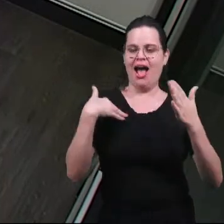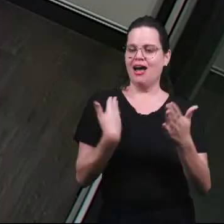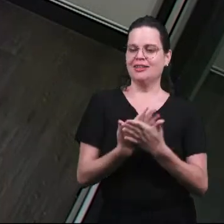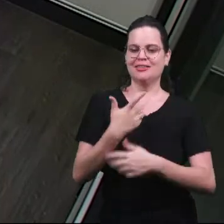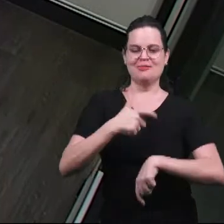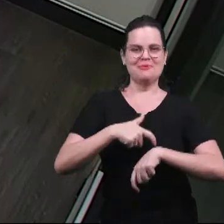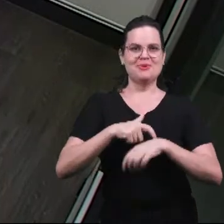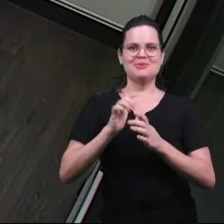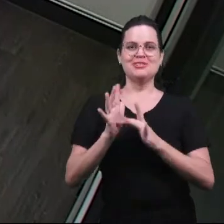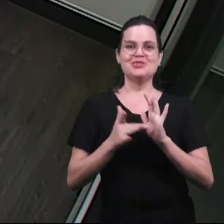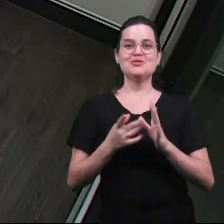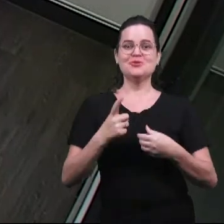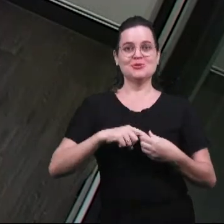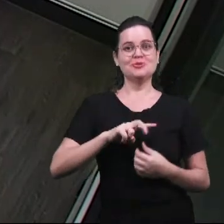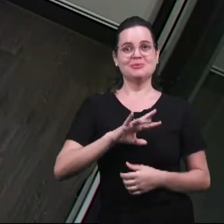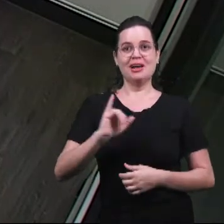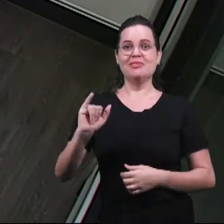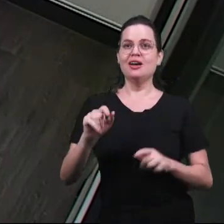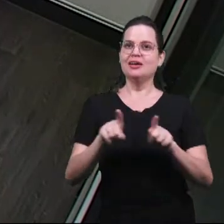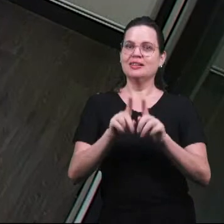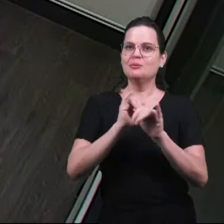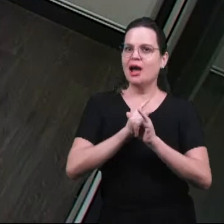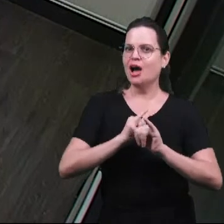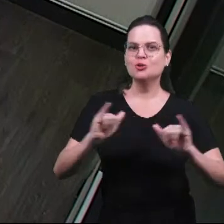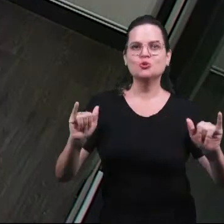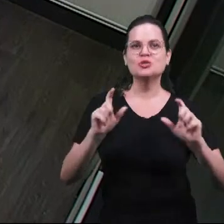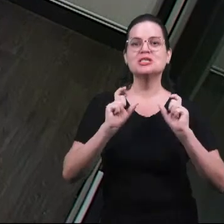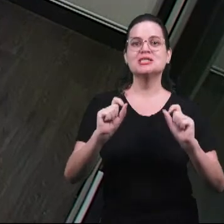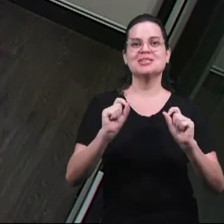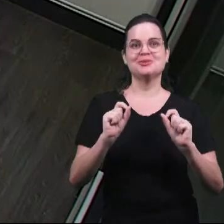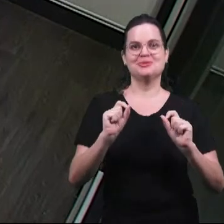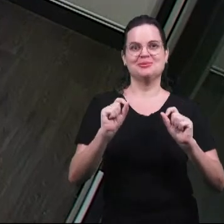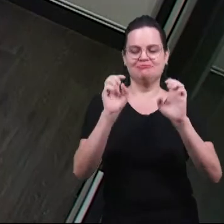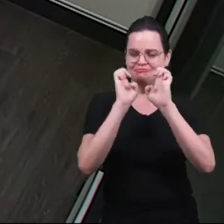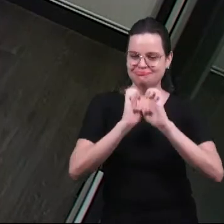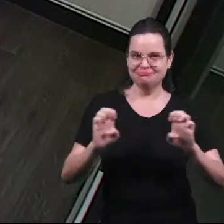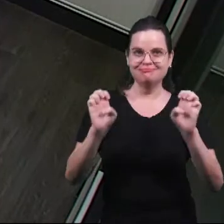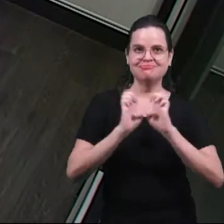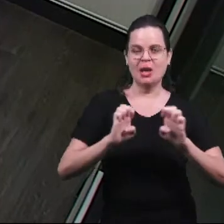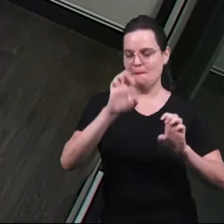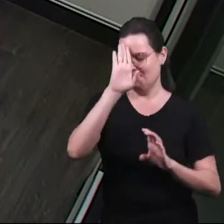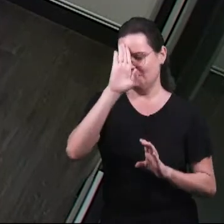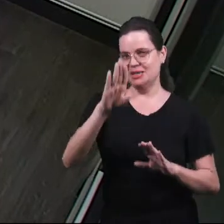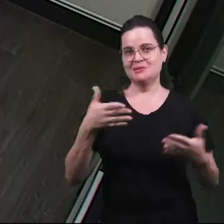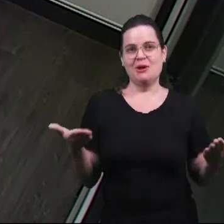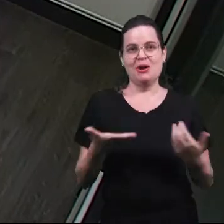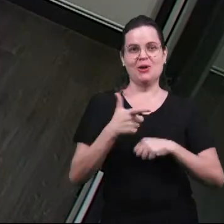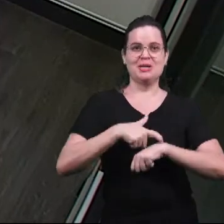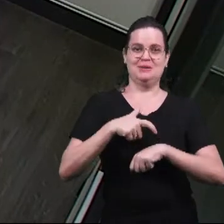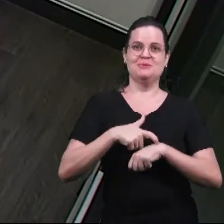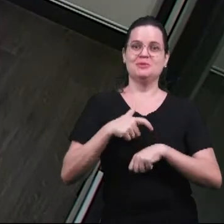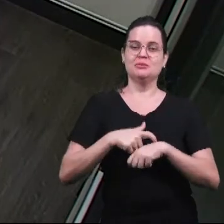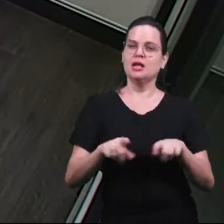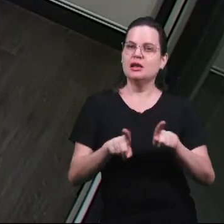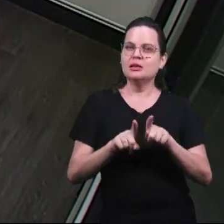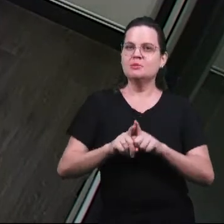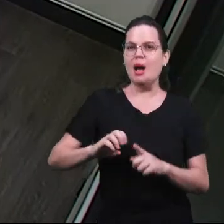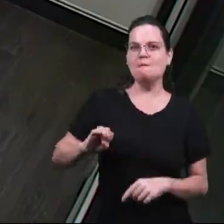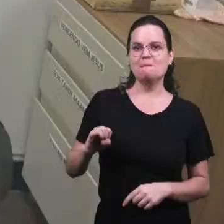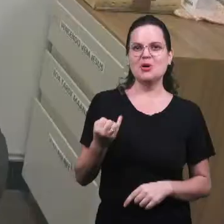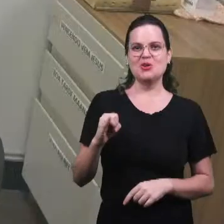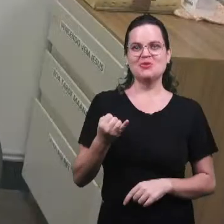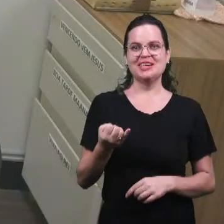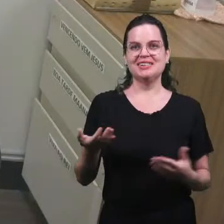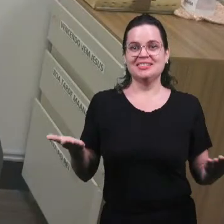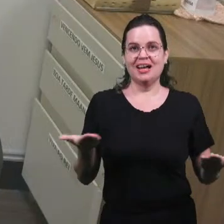Jesus e ensinando, né? Anunciando o evangelho, principalmente nessa hora, nesse momento. E aproveitando o gancho, anunciando